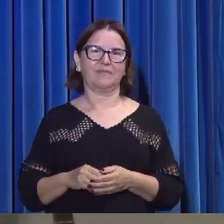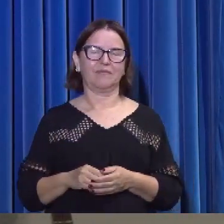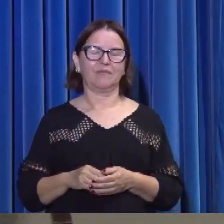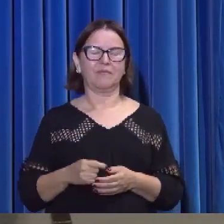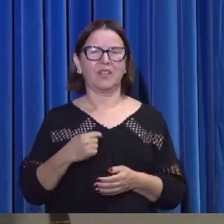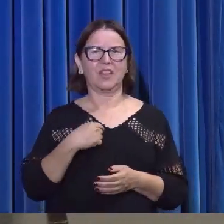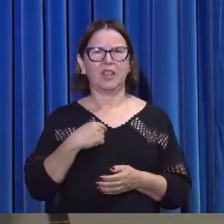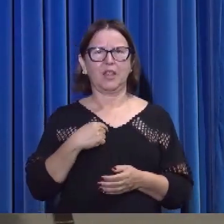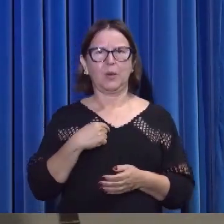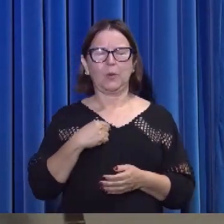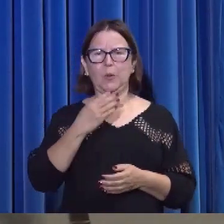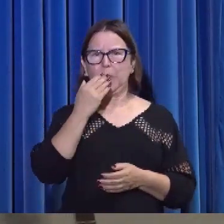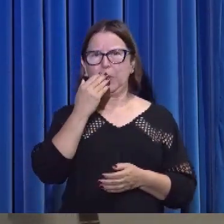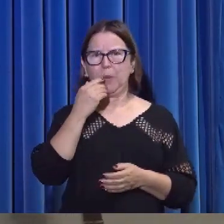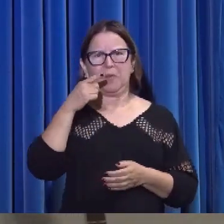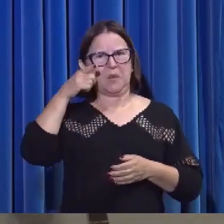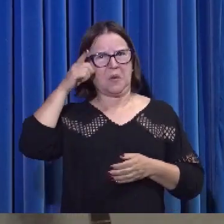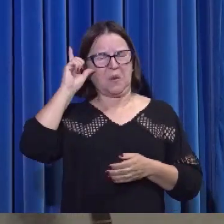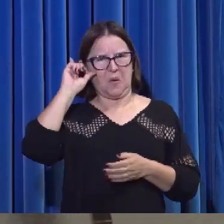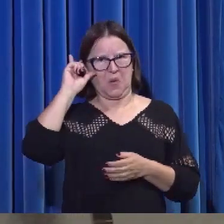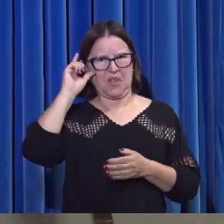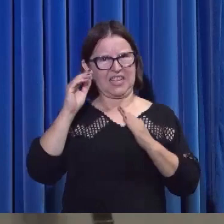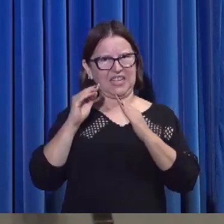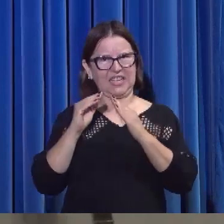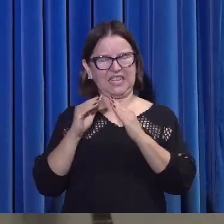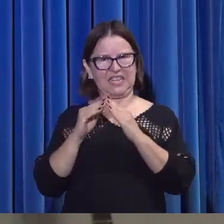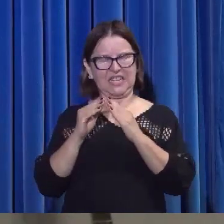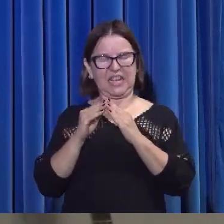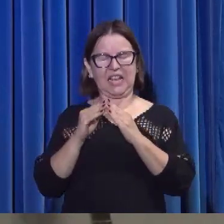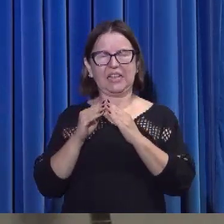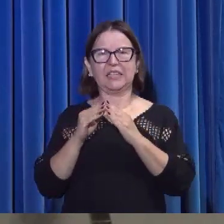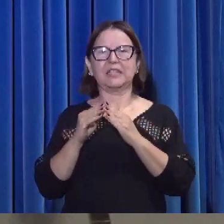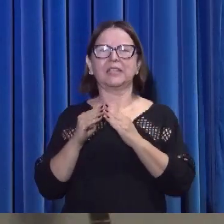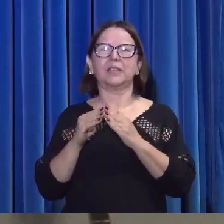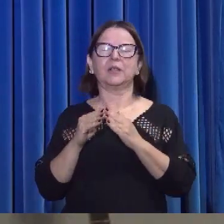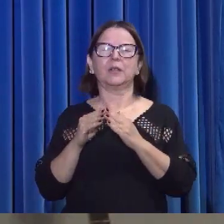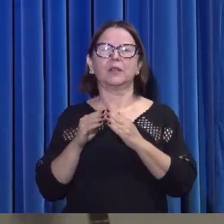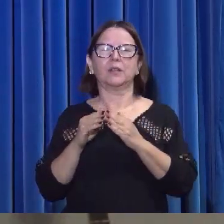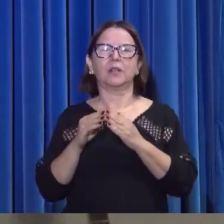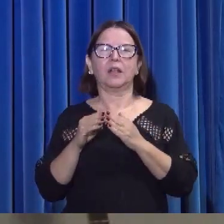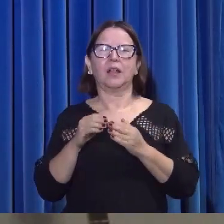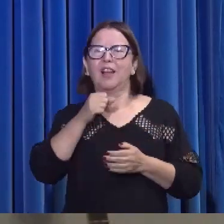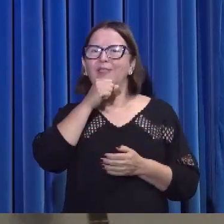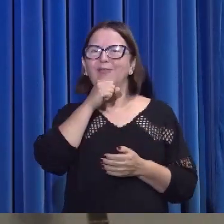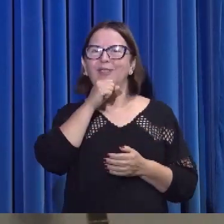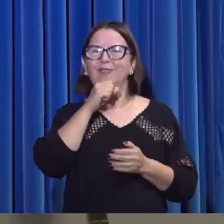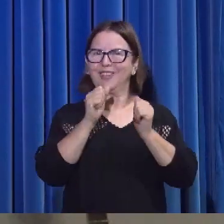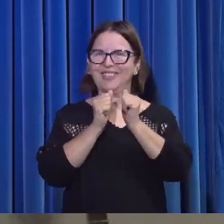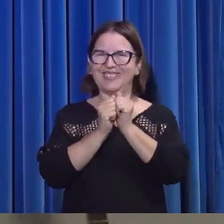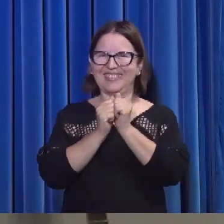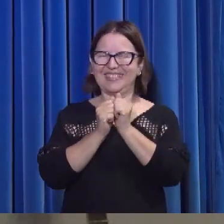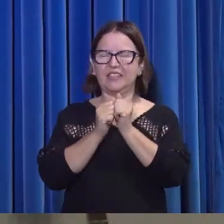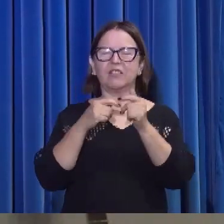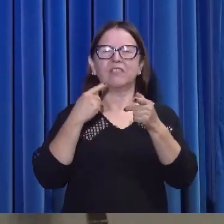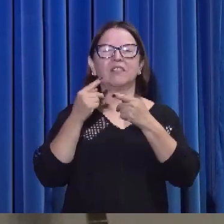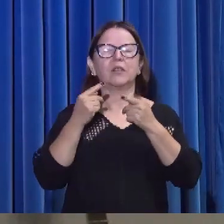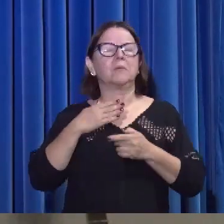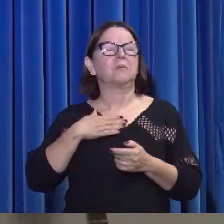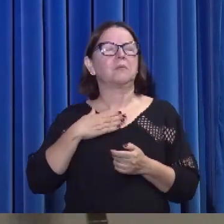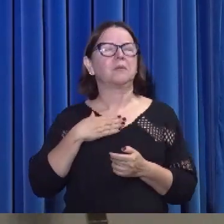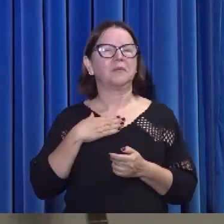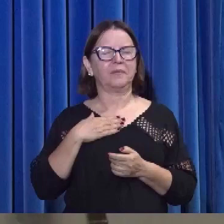Almoçando ontem, na casa da dona Guilmar, essa senhora, avó, ela falou assim para